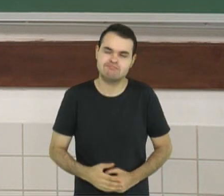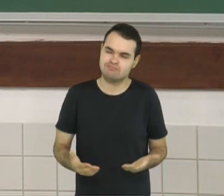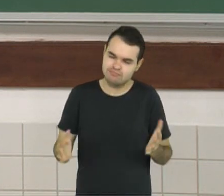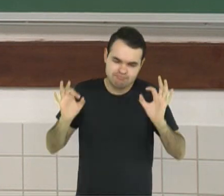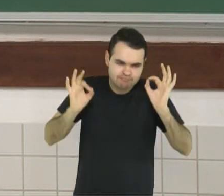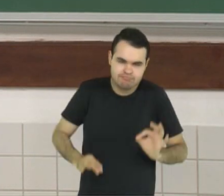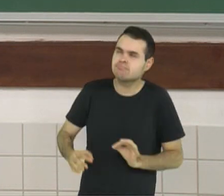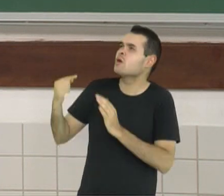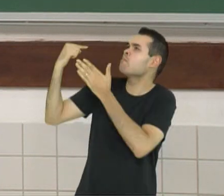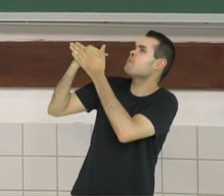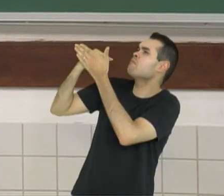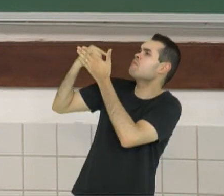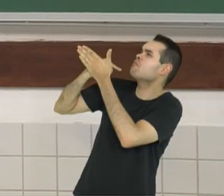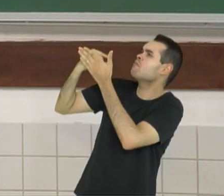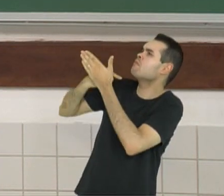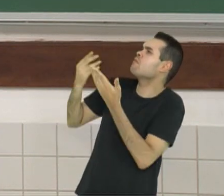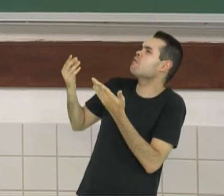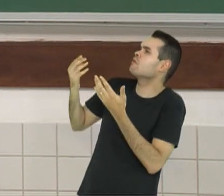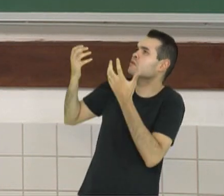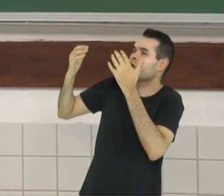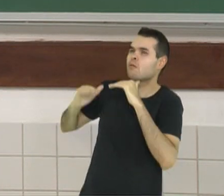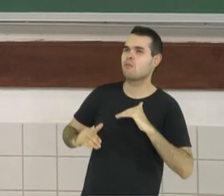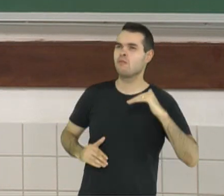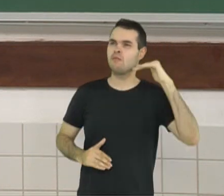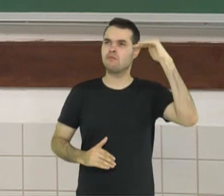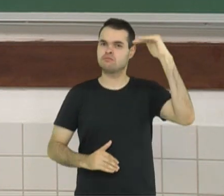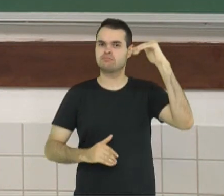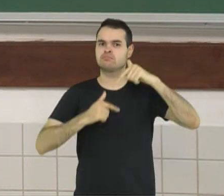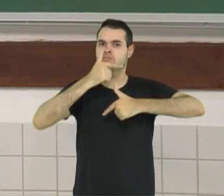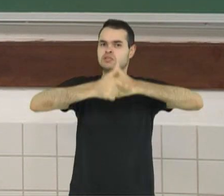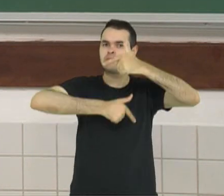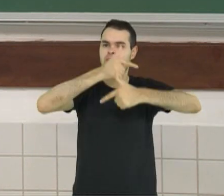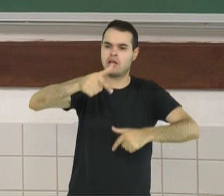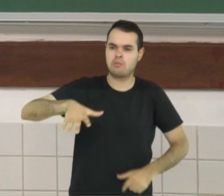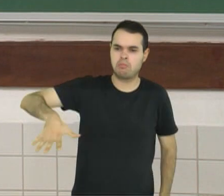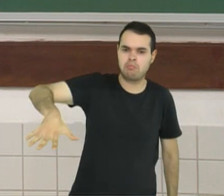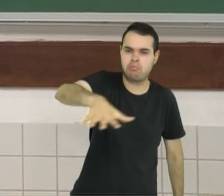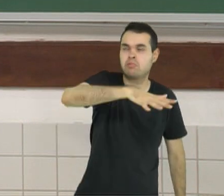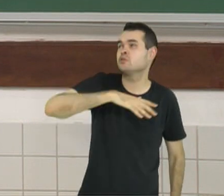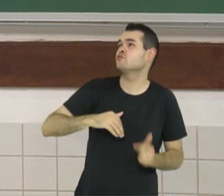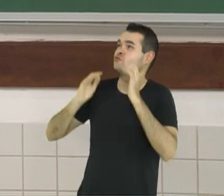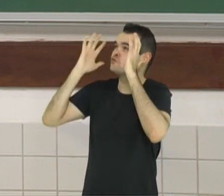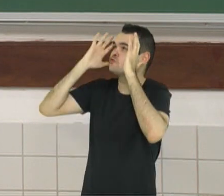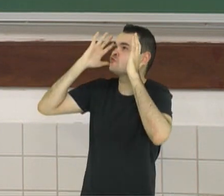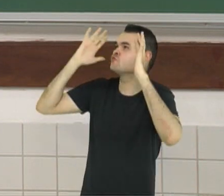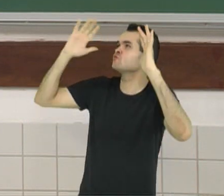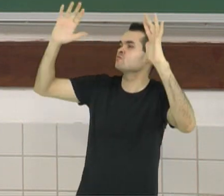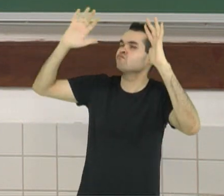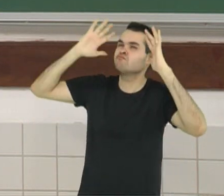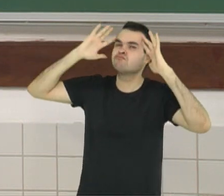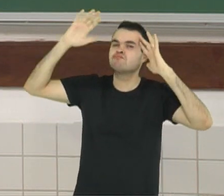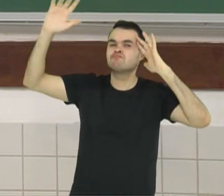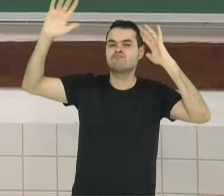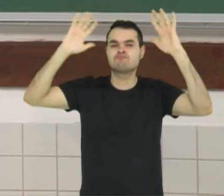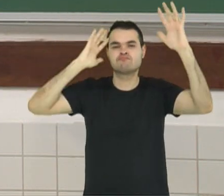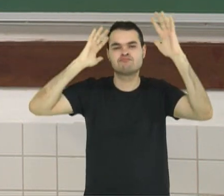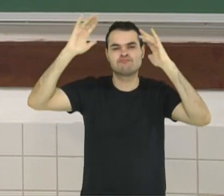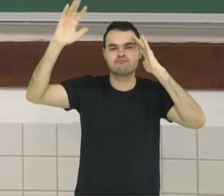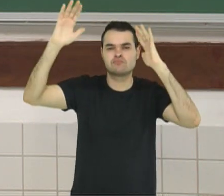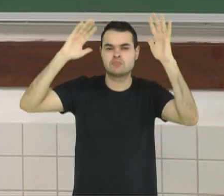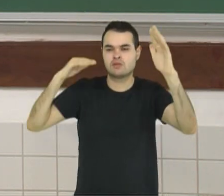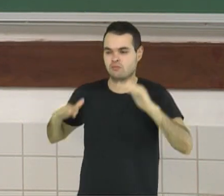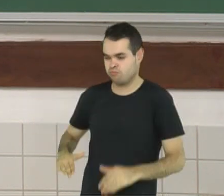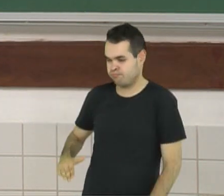sempre pergunta o que a gente quer ser quando crescer. E a gente tem vários sonhos, né? Que às vezes no decorrer da vida acabam